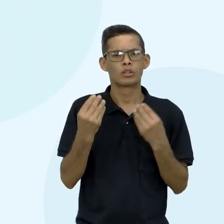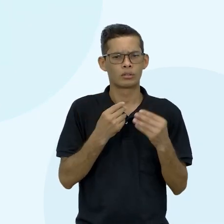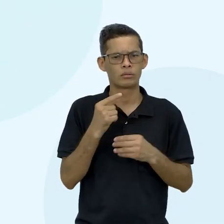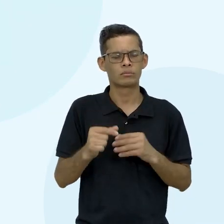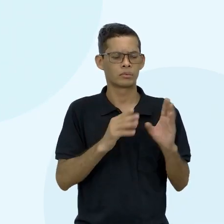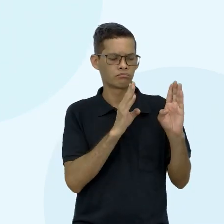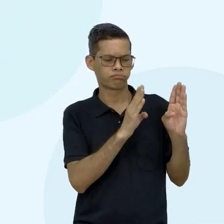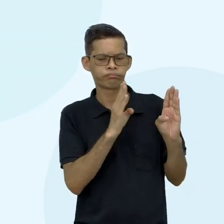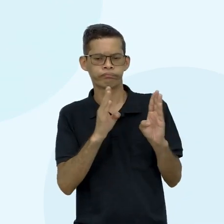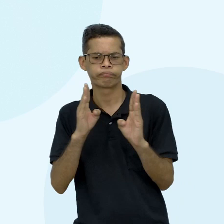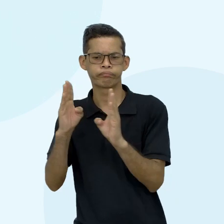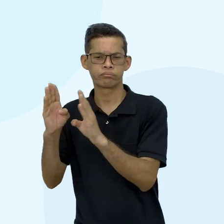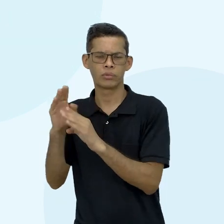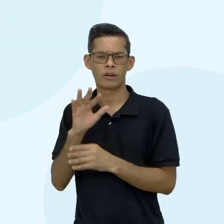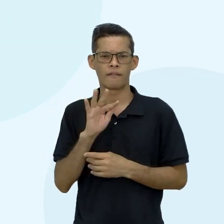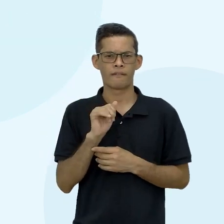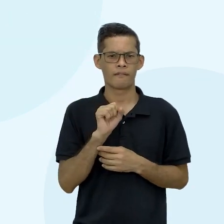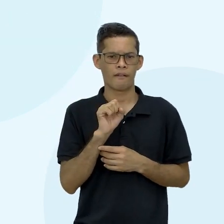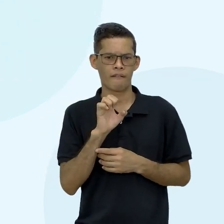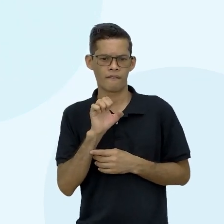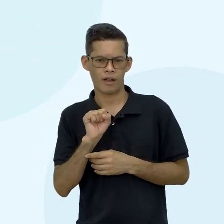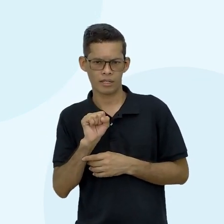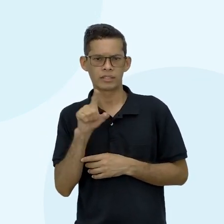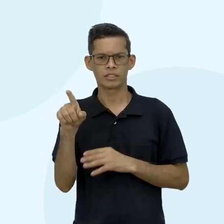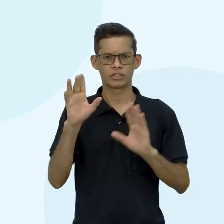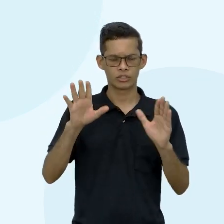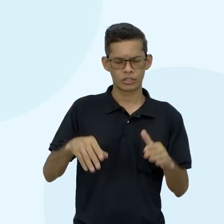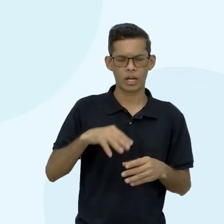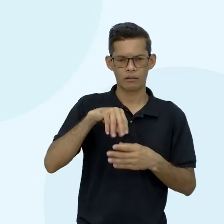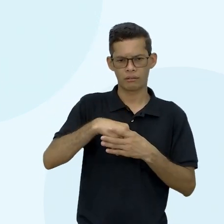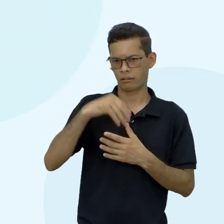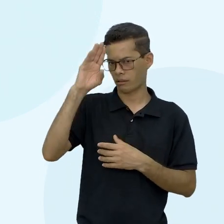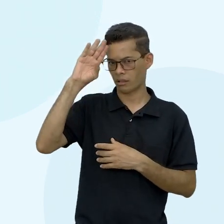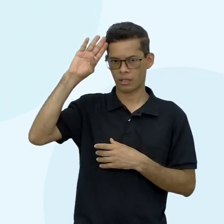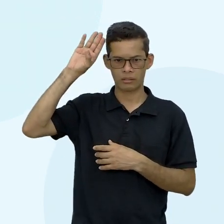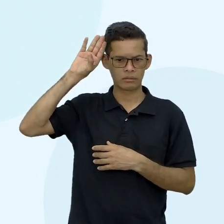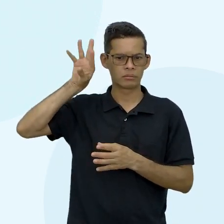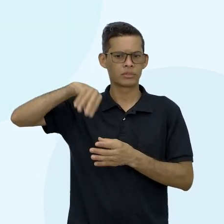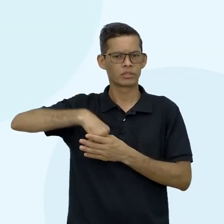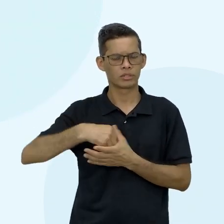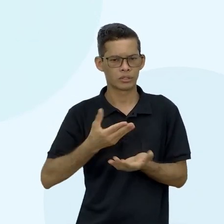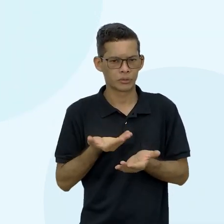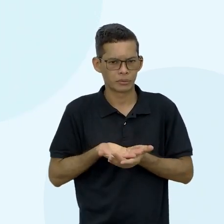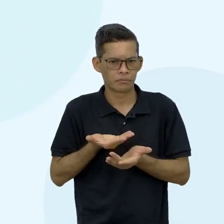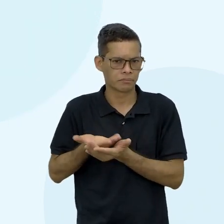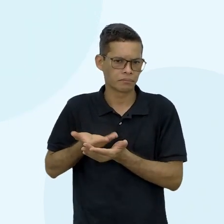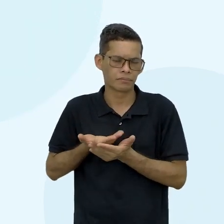fases, diversas etapas da produção acadêmica. E, é claro,